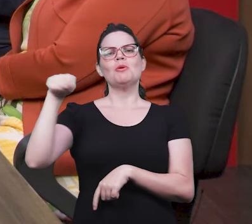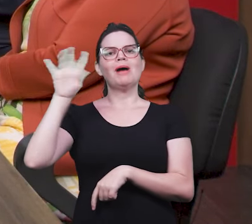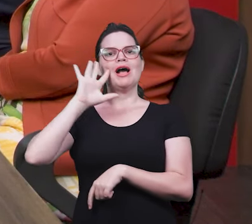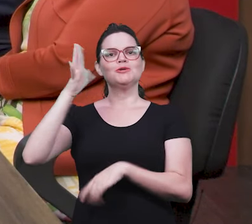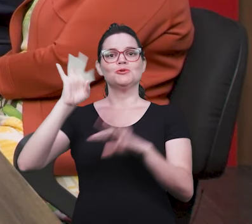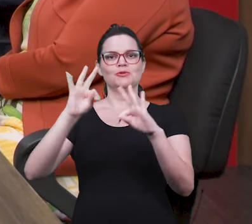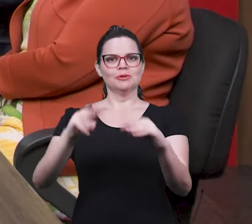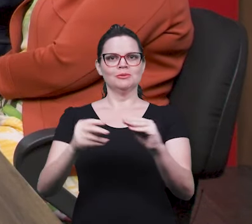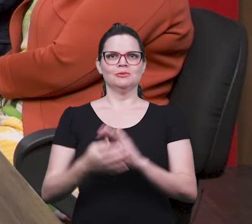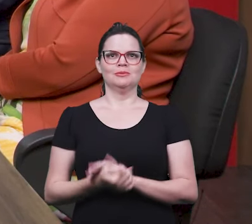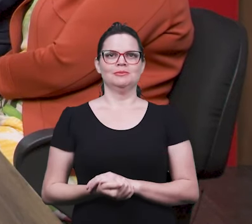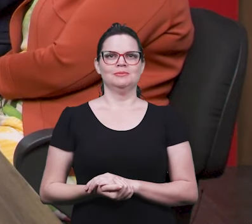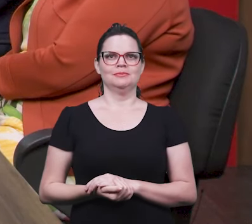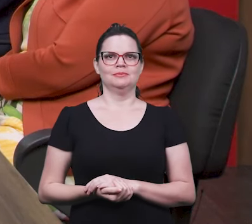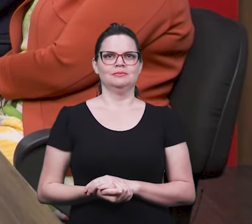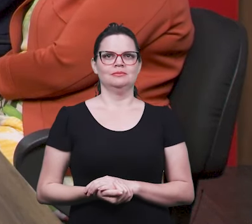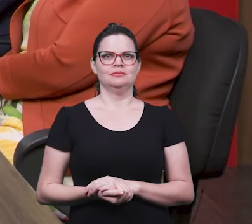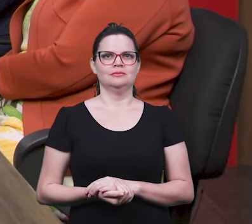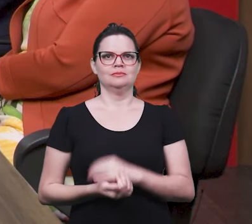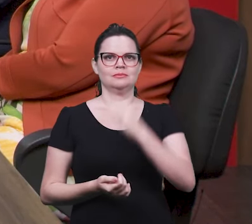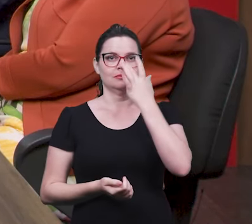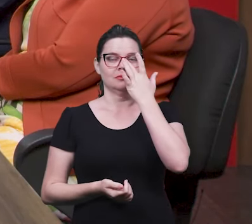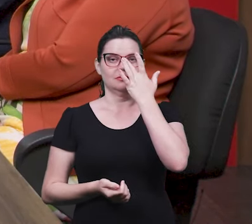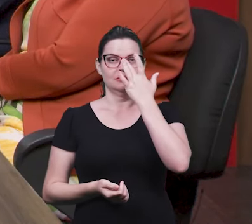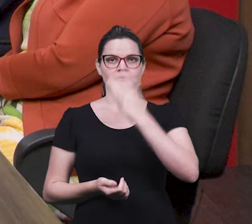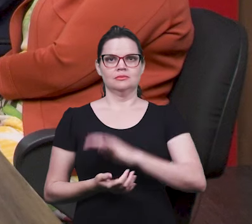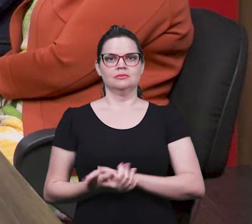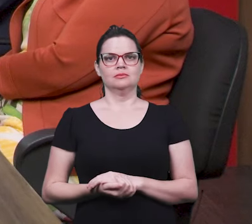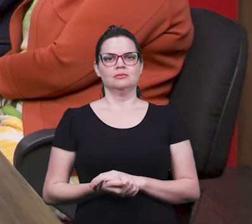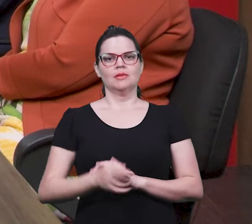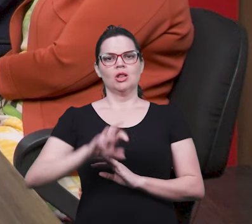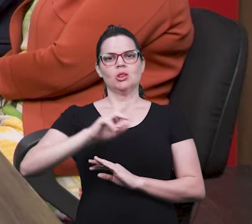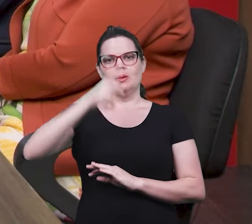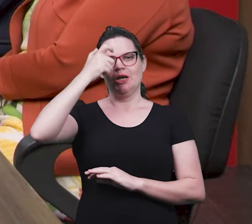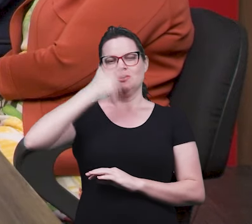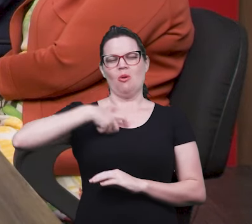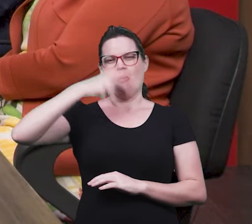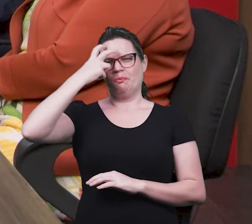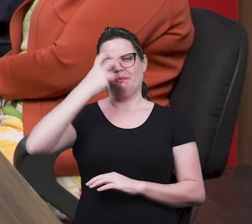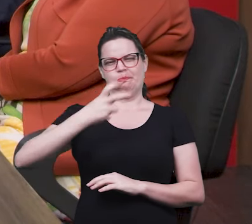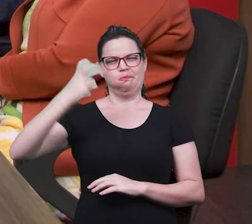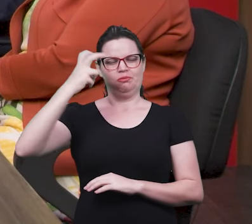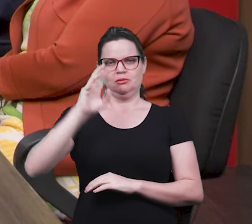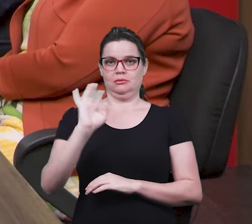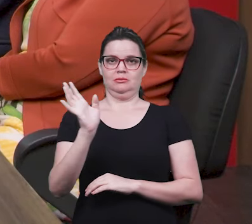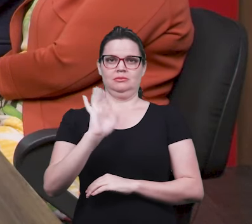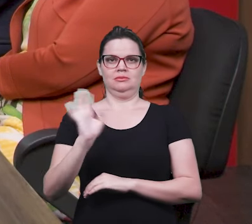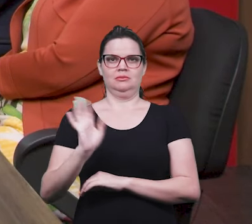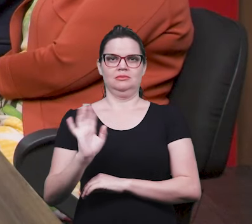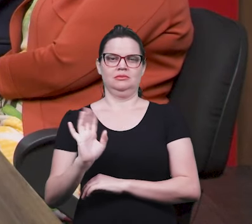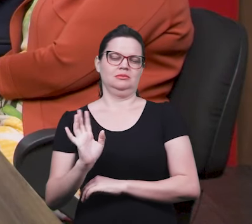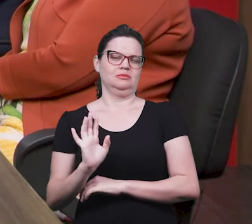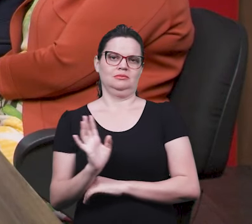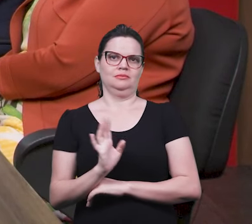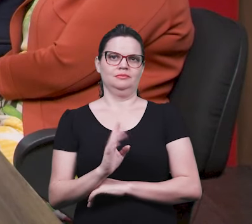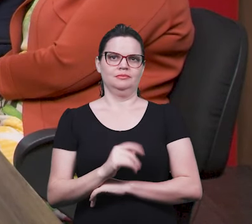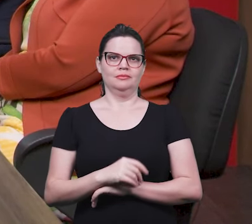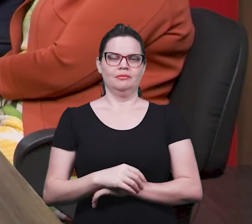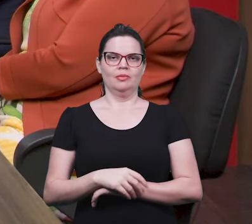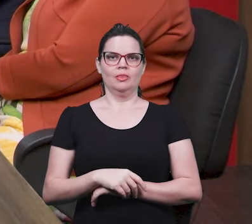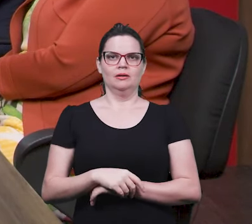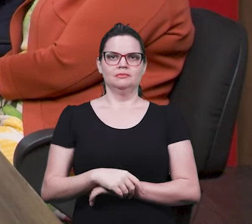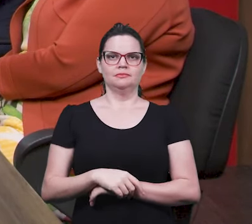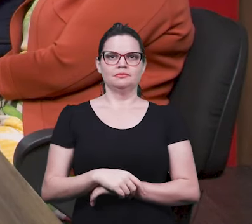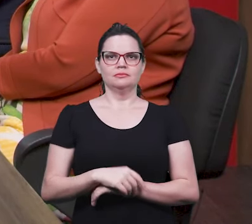Mas foi um... Não é que eu fosse uma pessoa super inteligente, eu acho. Eu às vezes olho minhas filhas e vejo isso. Não, mas